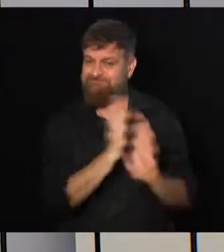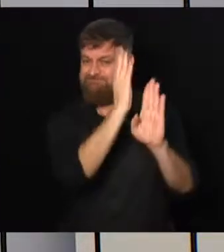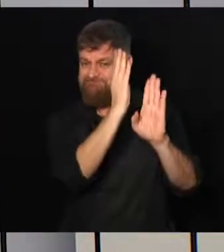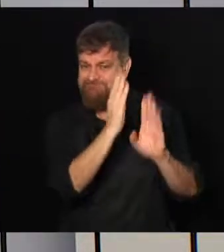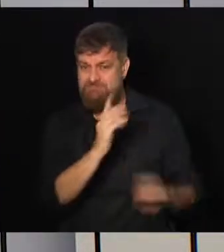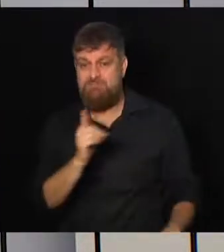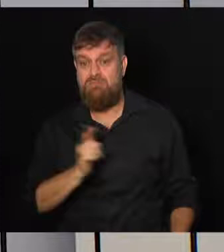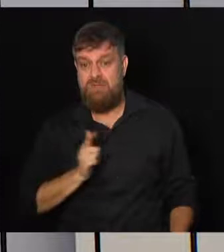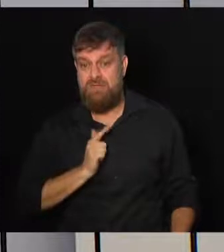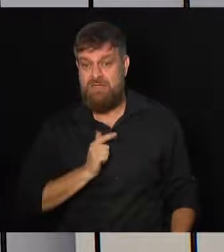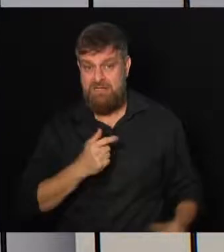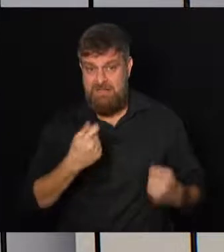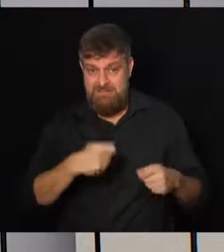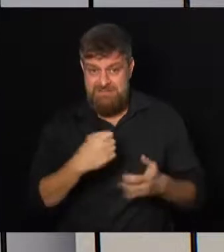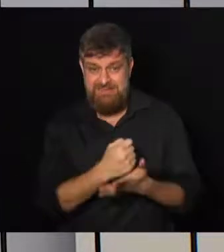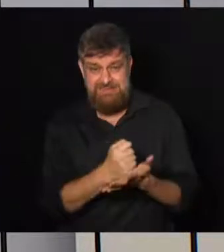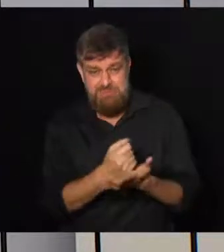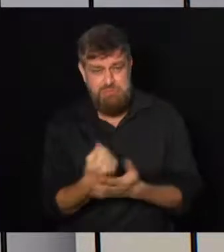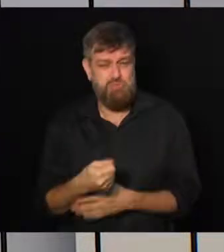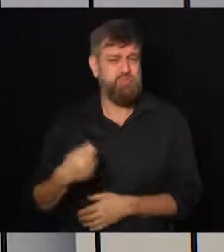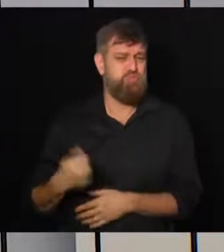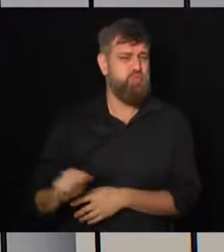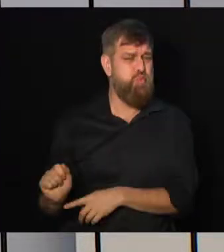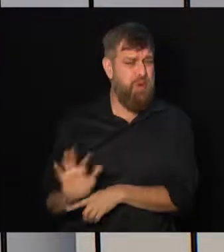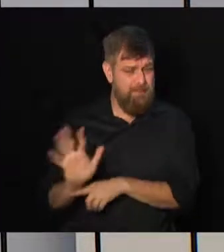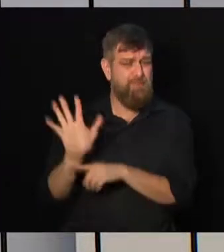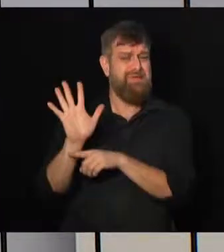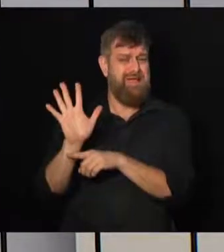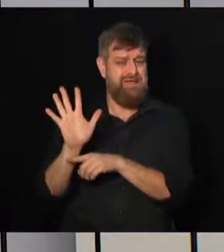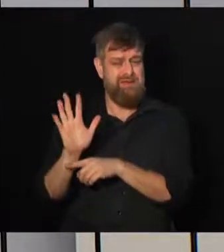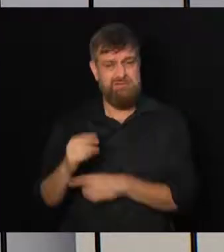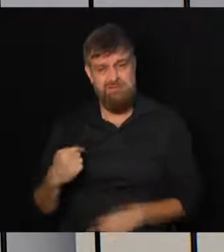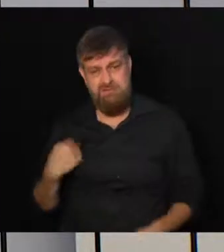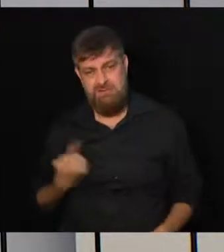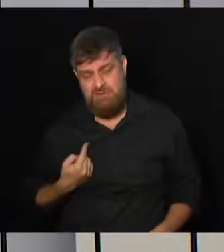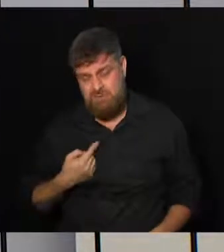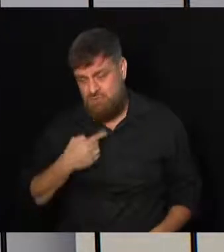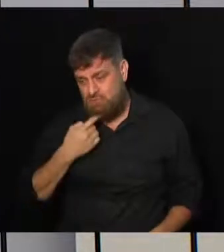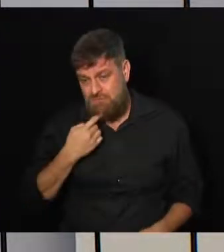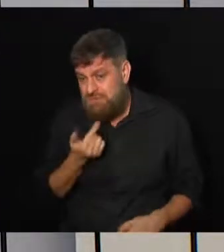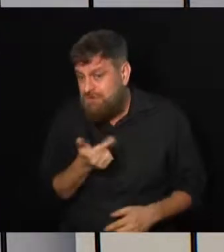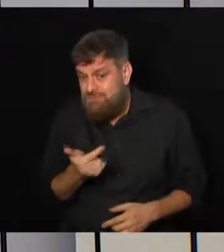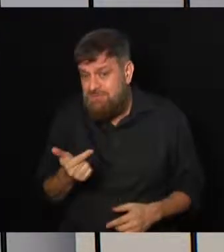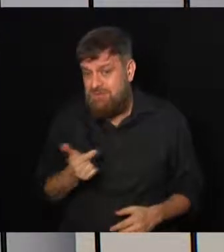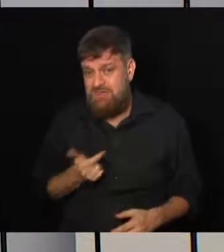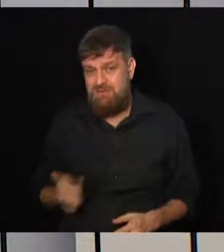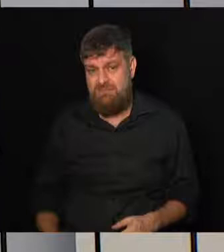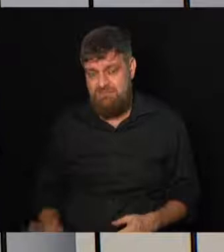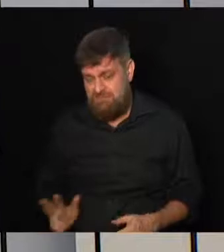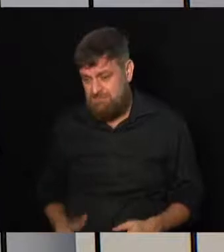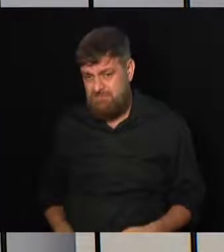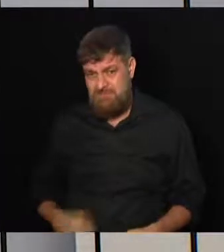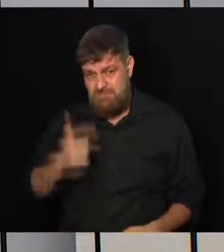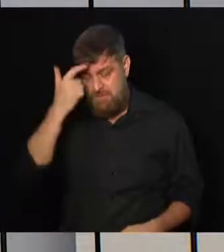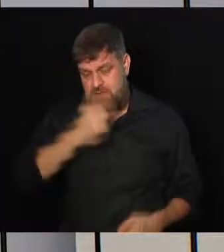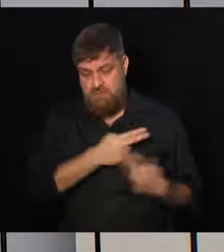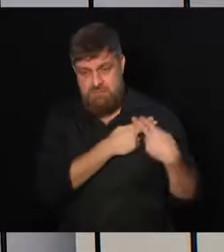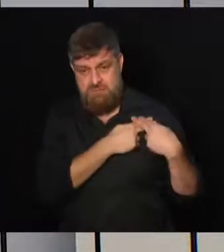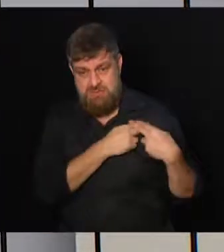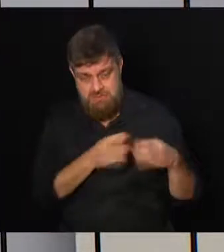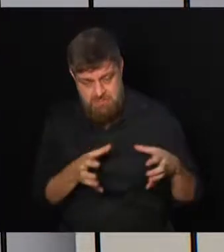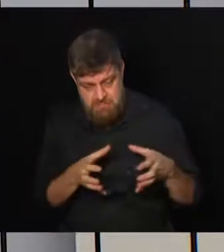de um suplemento, e isso encarece bastante. Então, sem sombra de dúvida alguma, eu acho que à frente dessa comissão que eu